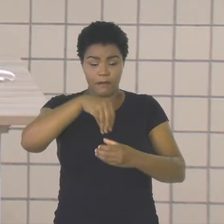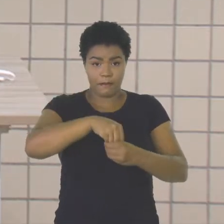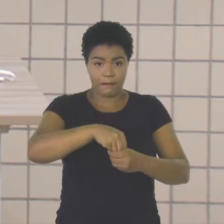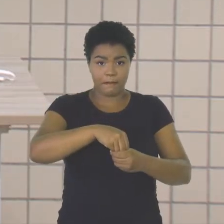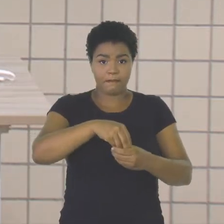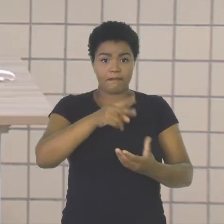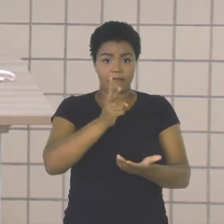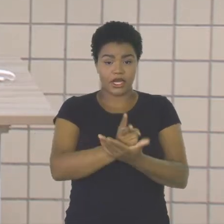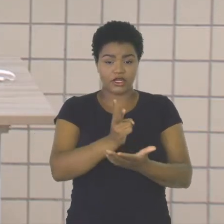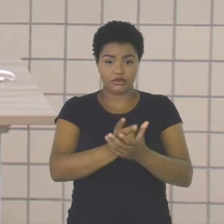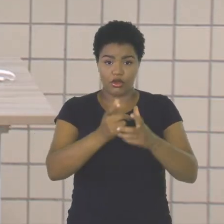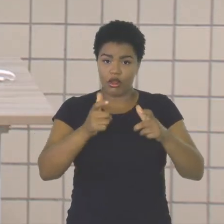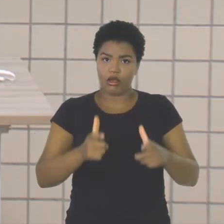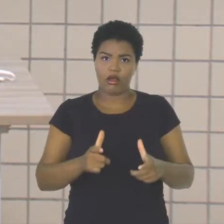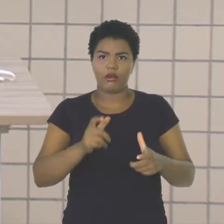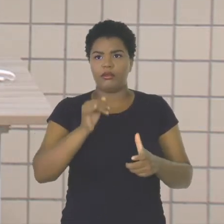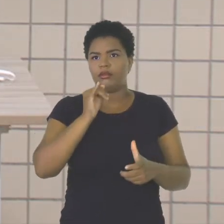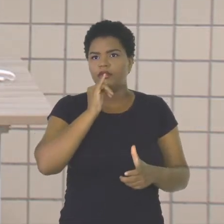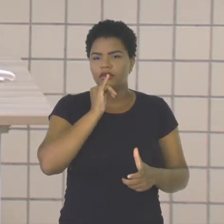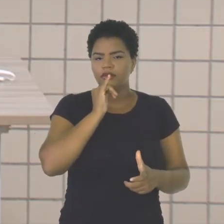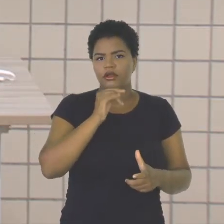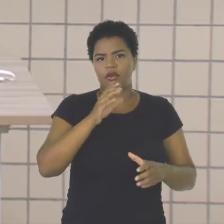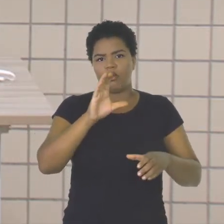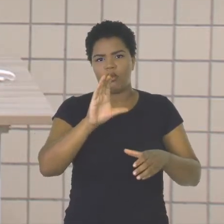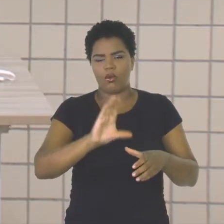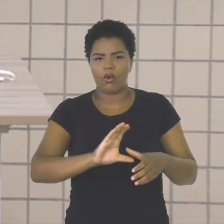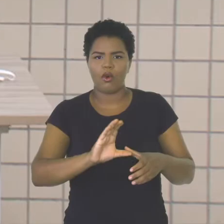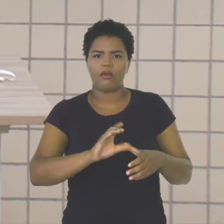o copo com a areia, um copo